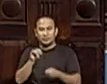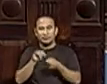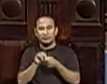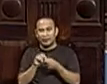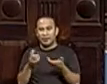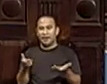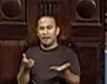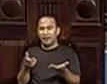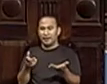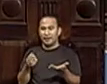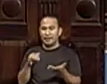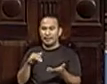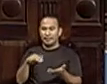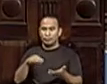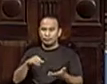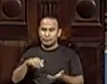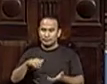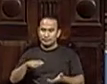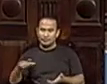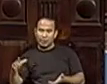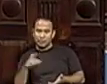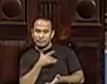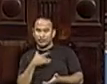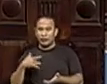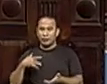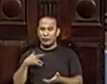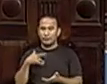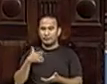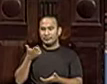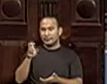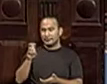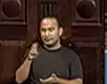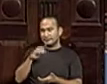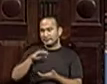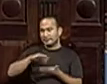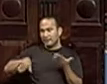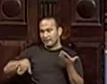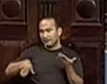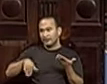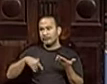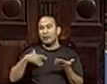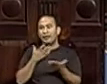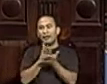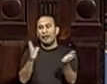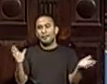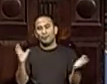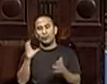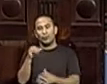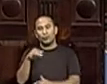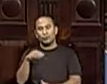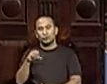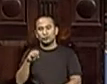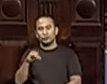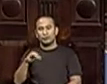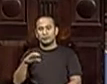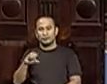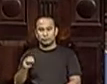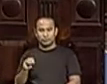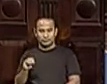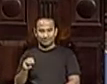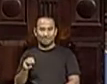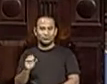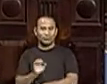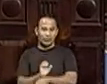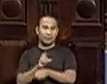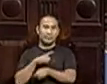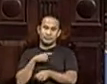consórcio intermunicipal de saúde e um município dos 15 sai, acaba o consórcio. O Estado deve ter uma regra